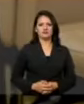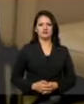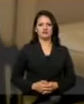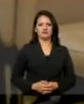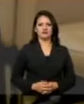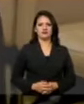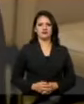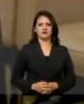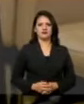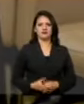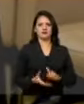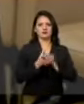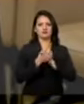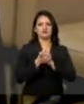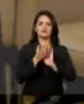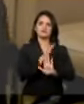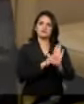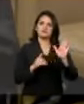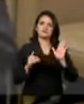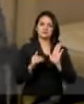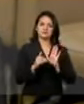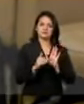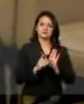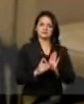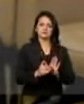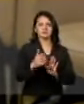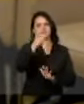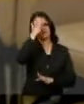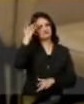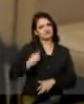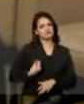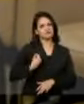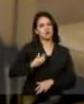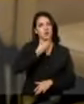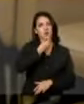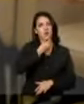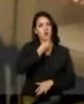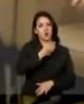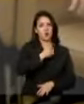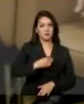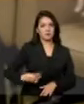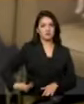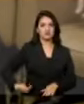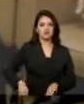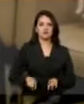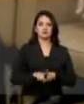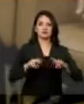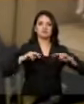três ADCs, excelentíssimos ministros que compõem a Corte,